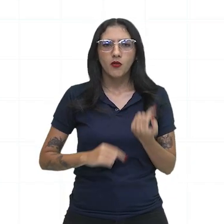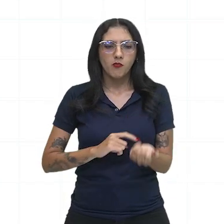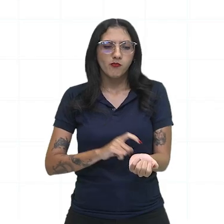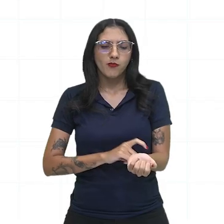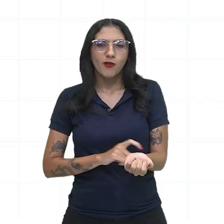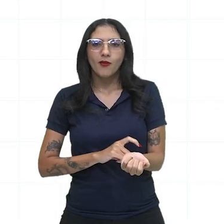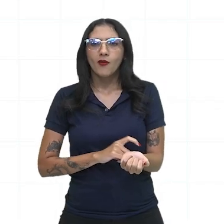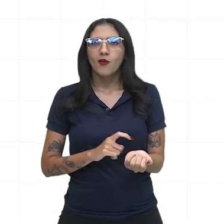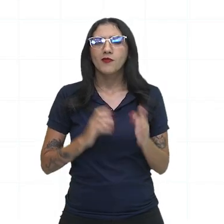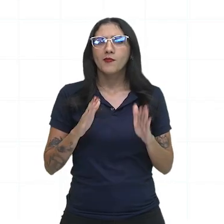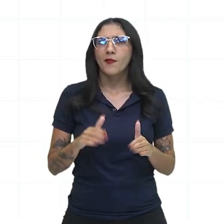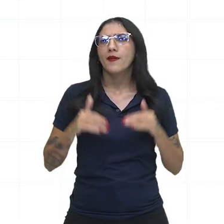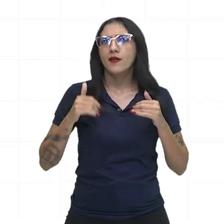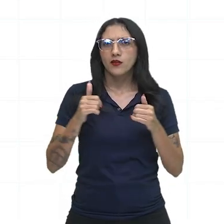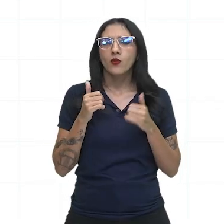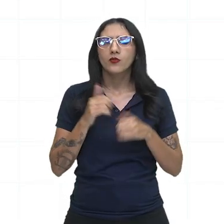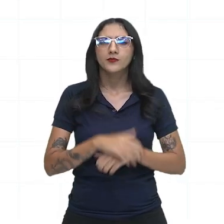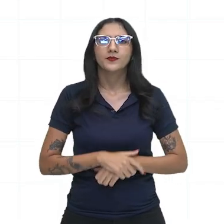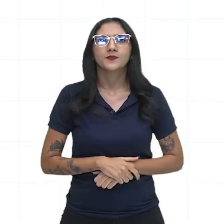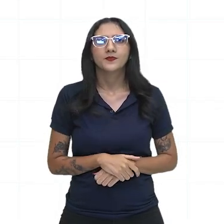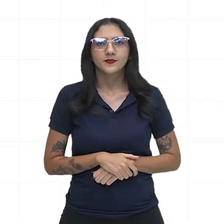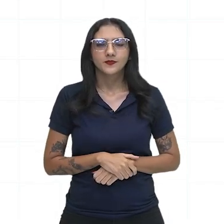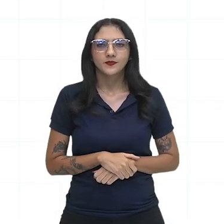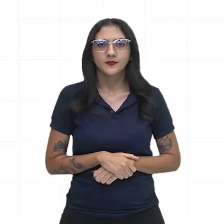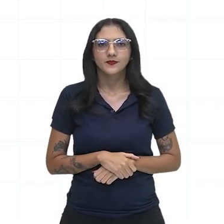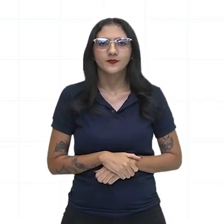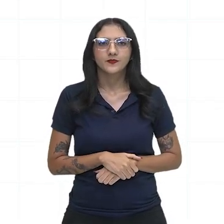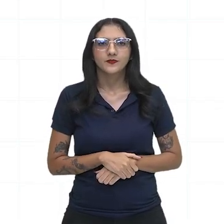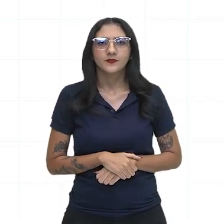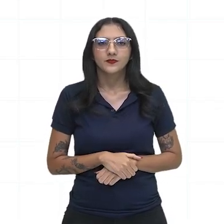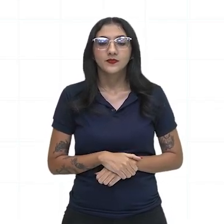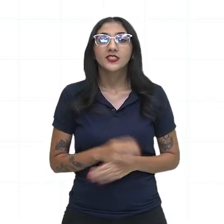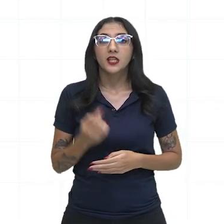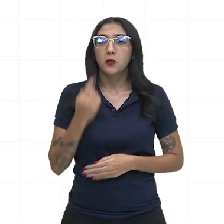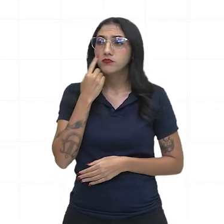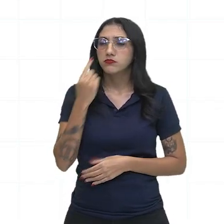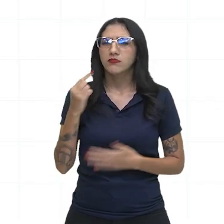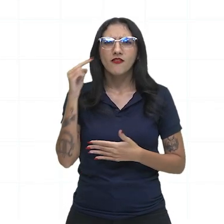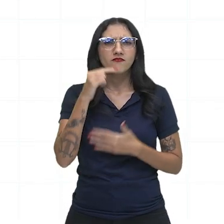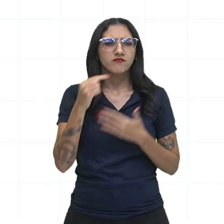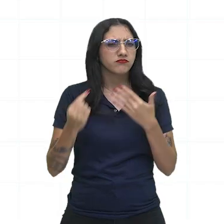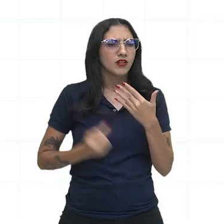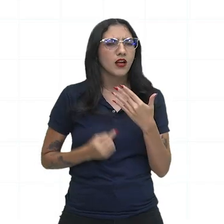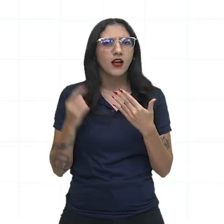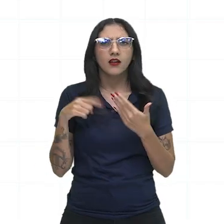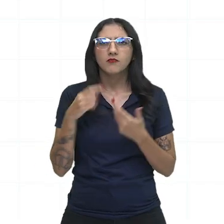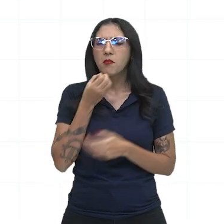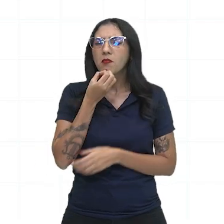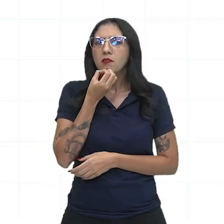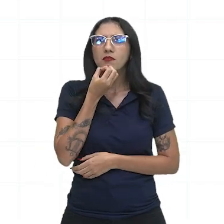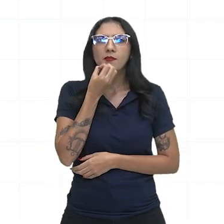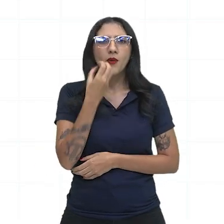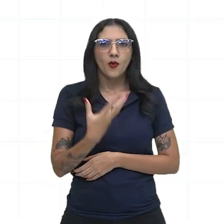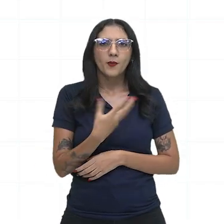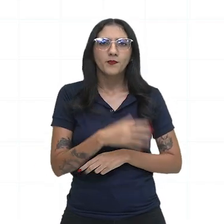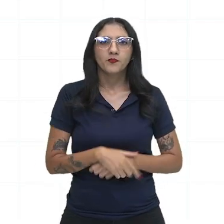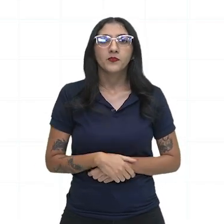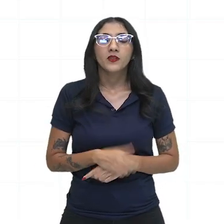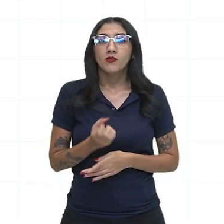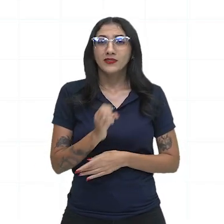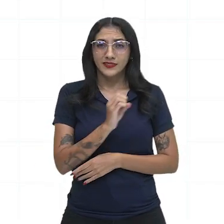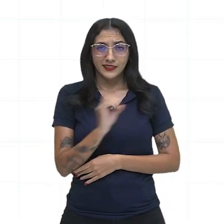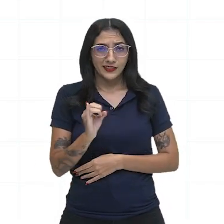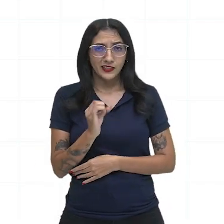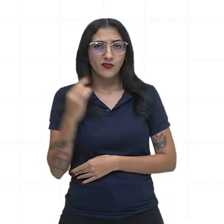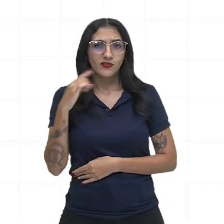sanguínea, dentre outros benefícios. Então, olha só, o que não faltam são benefícios. Se você ainda